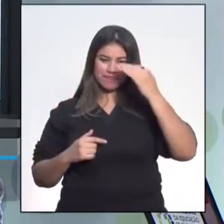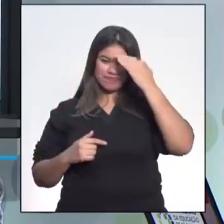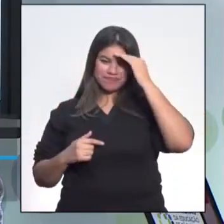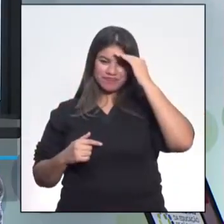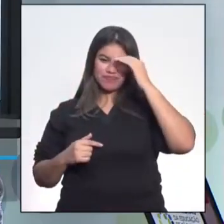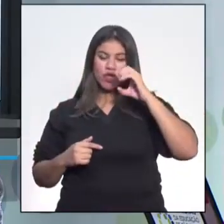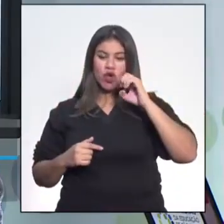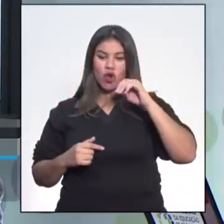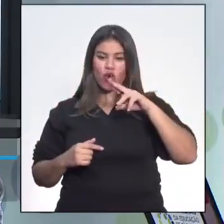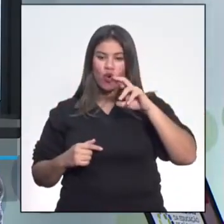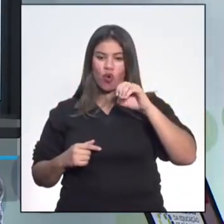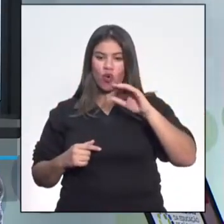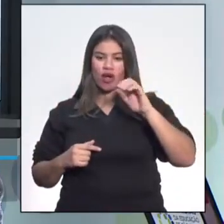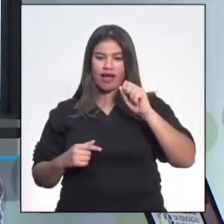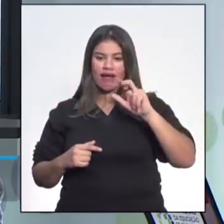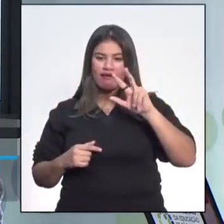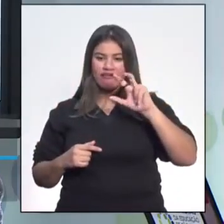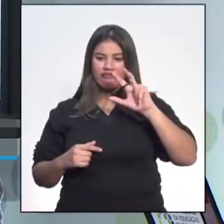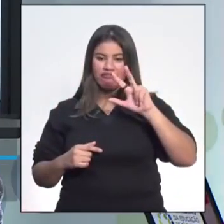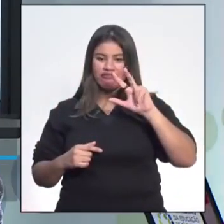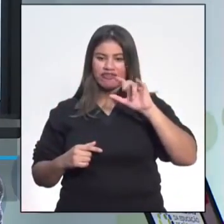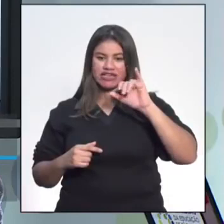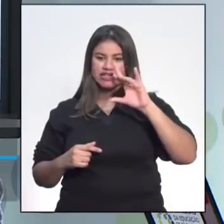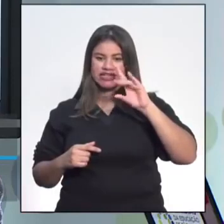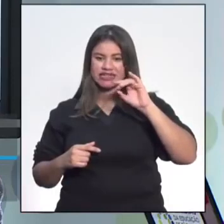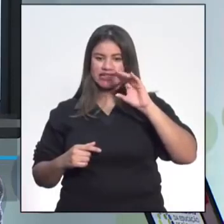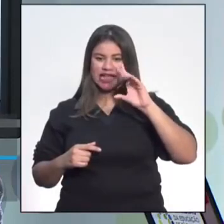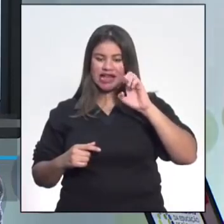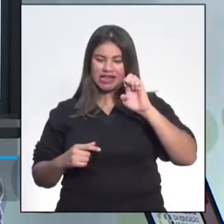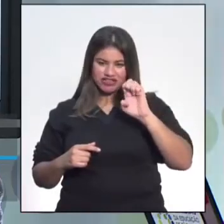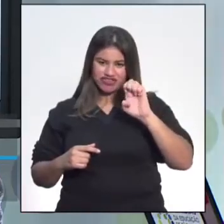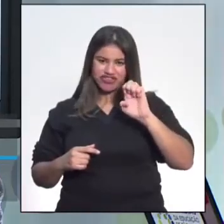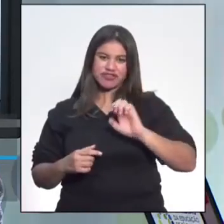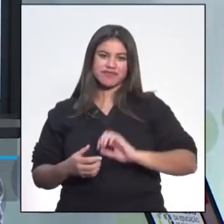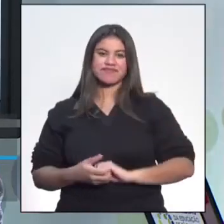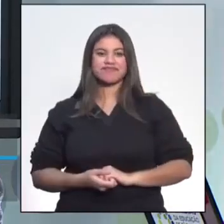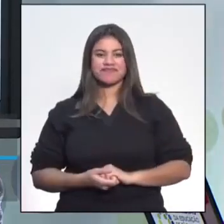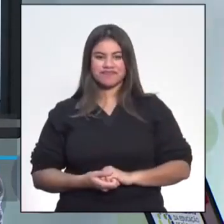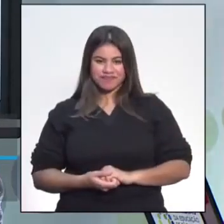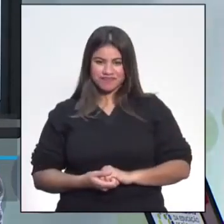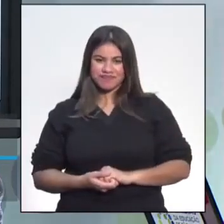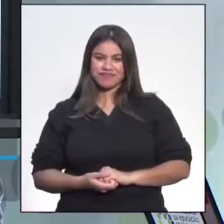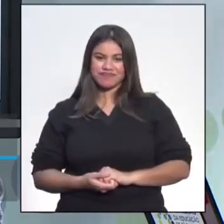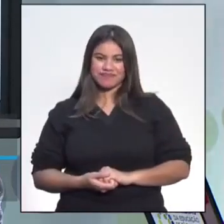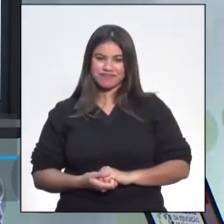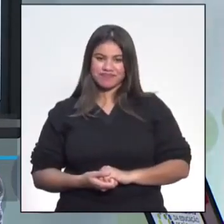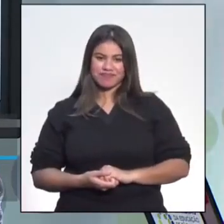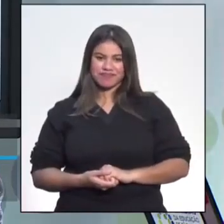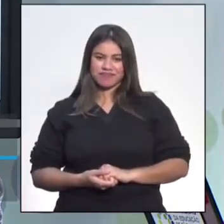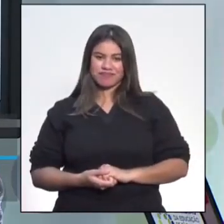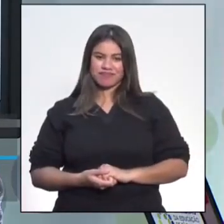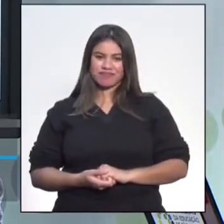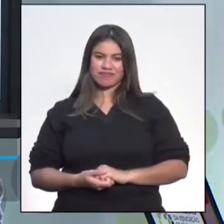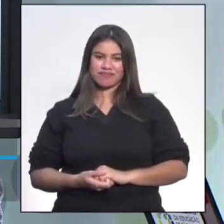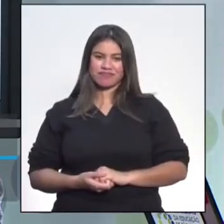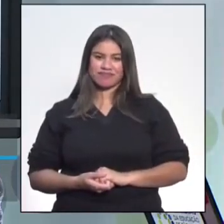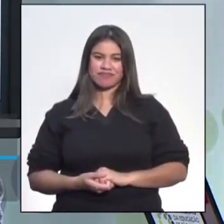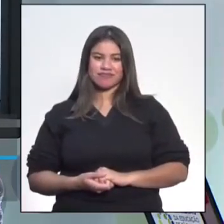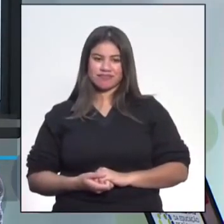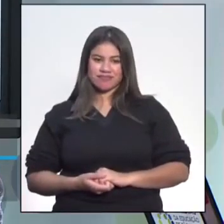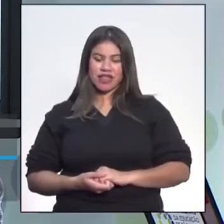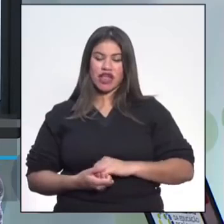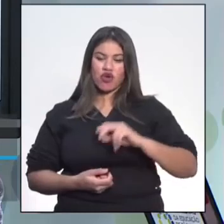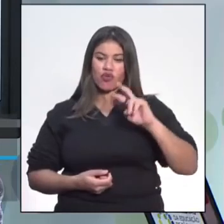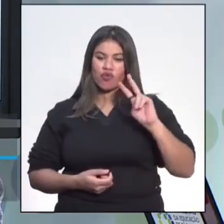E aí, quando a concavidade é voltada para cima, o V está lá embaixo. Agora, quando a concavidade está voltada para baixo, o V está lá em cima. Tudo